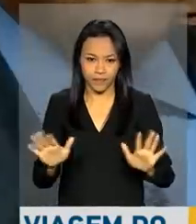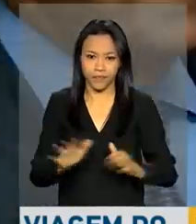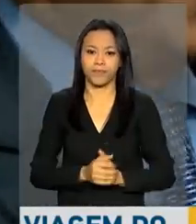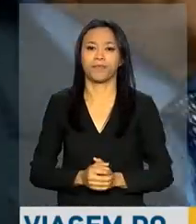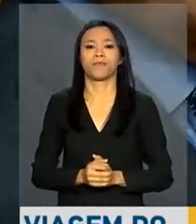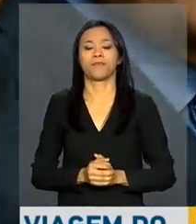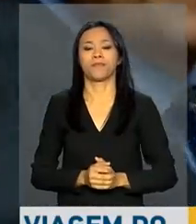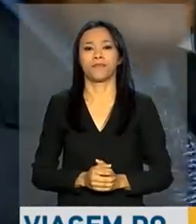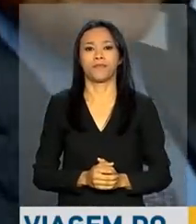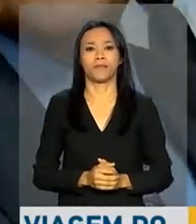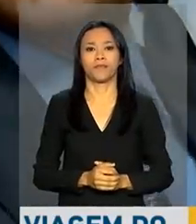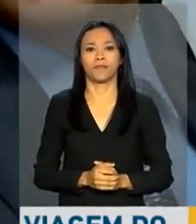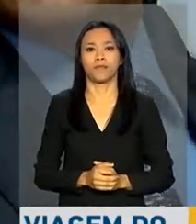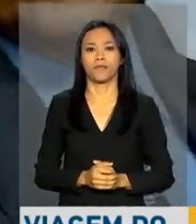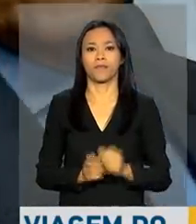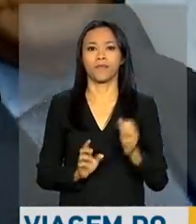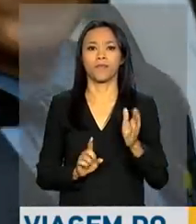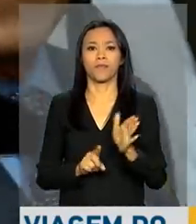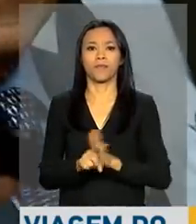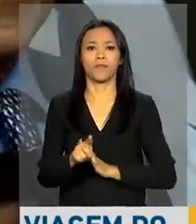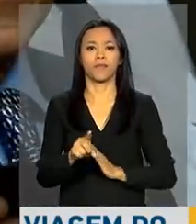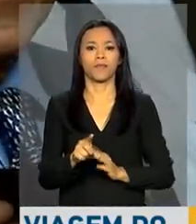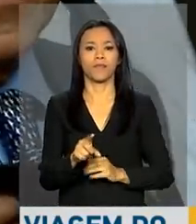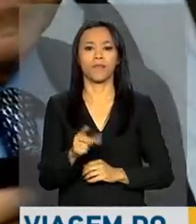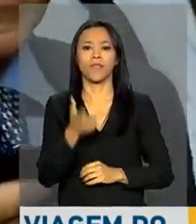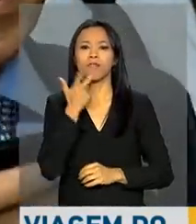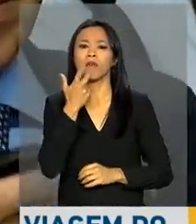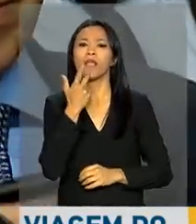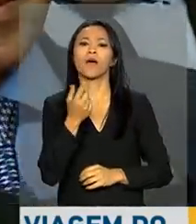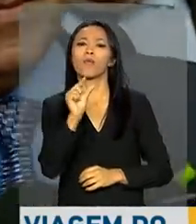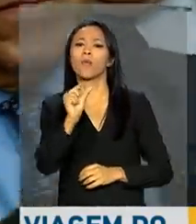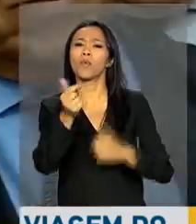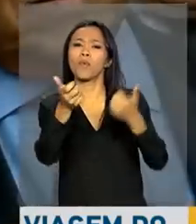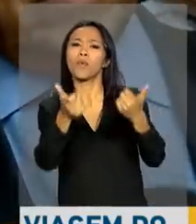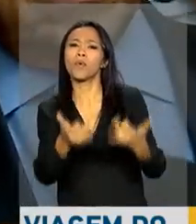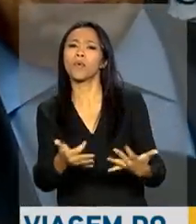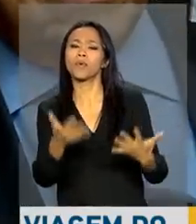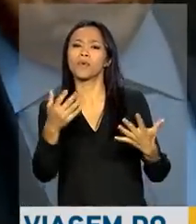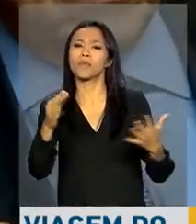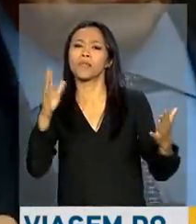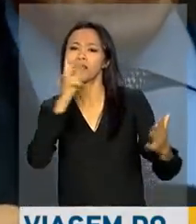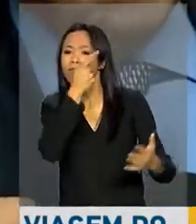Não. Fala um pouco da visita bilateral.